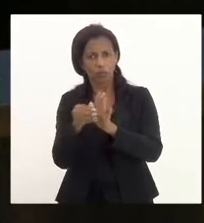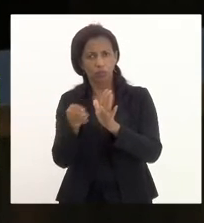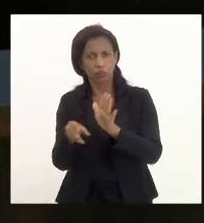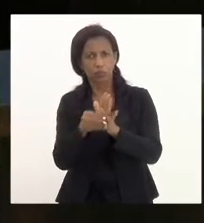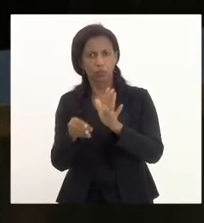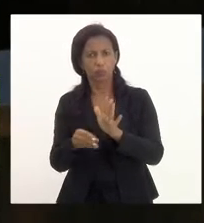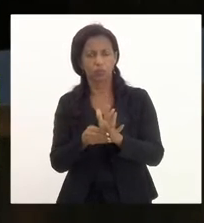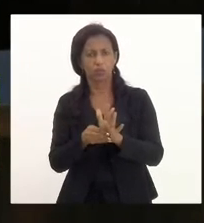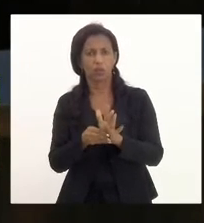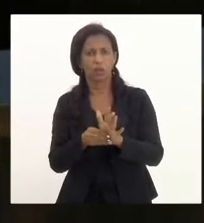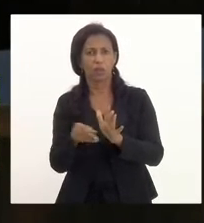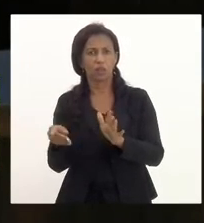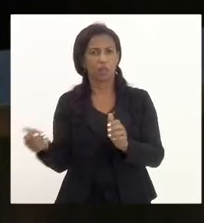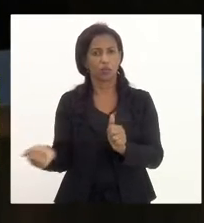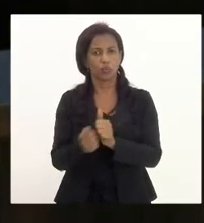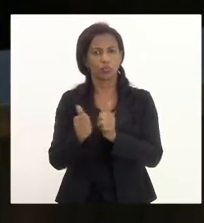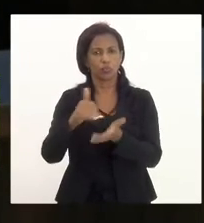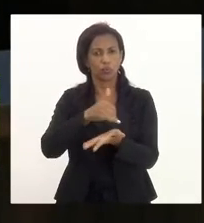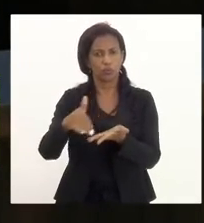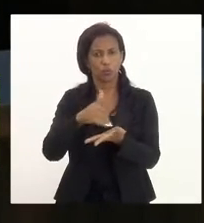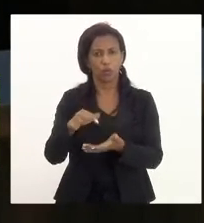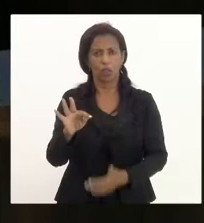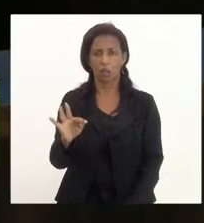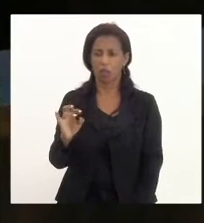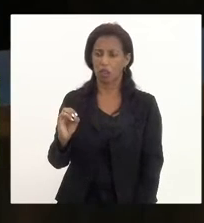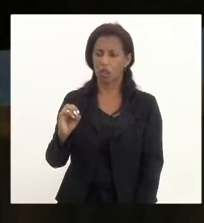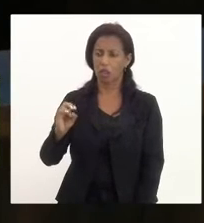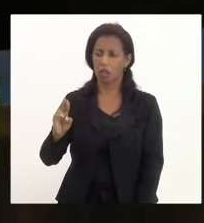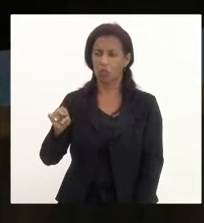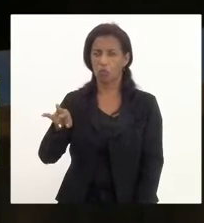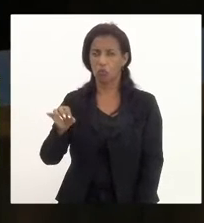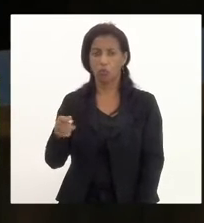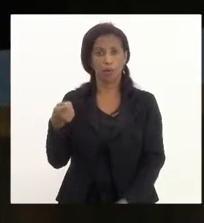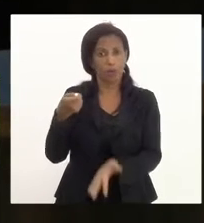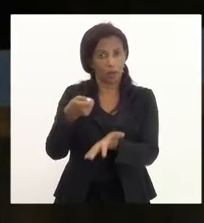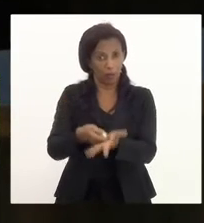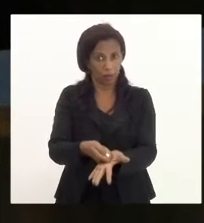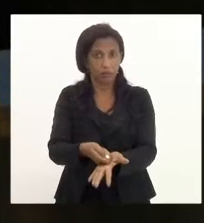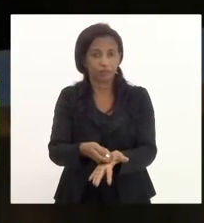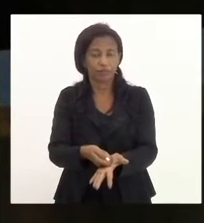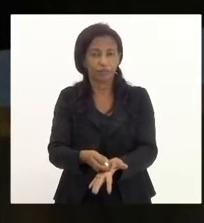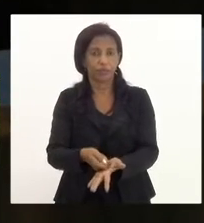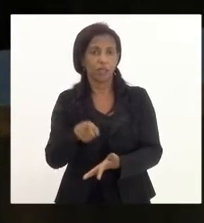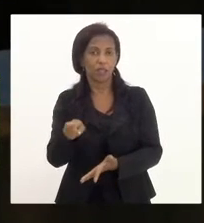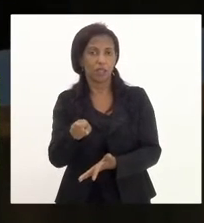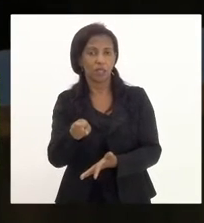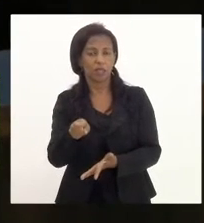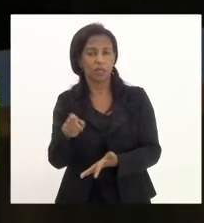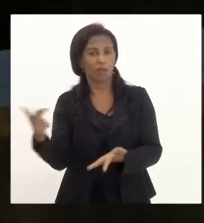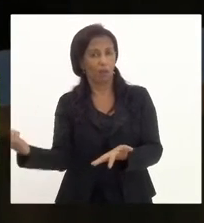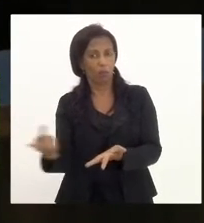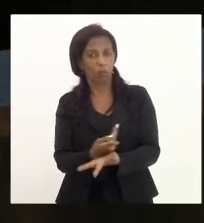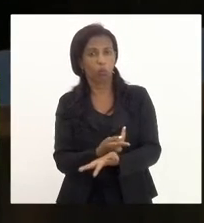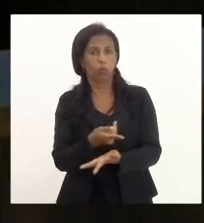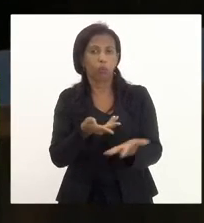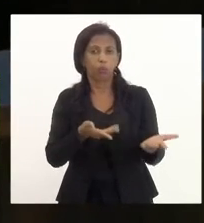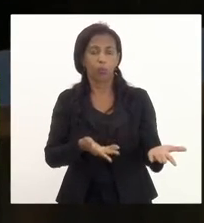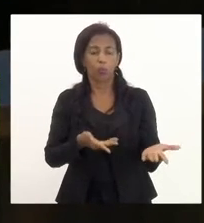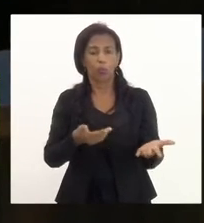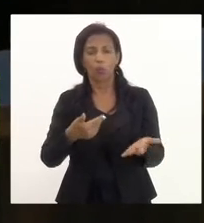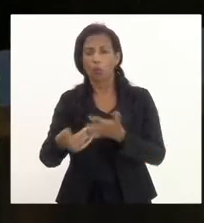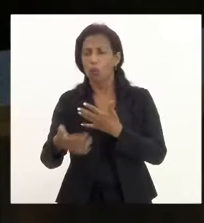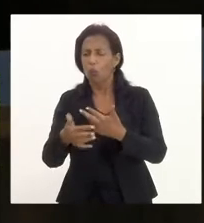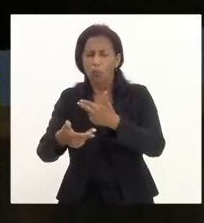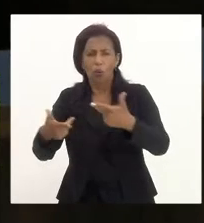enfim que está sendo entabulado com a Secretaria do Tesouro Nacional mas que é uma garantia que essas exceções seja quais forem